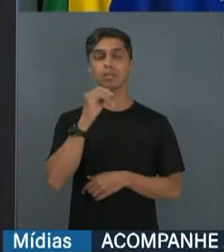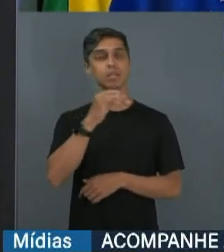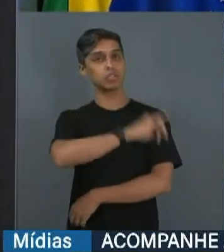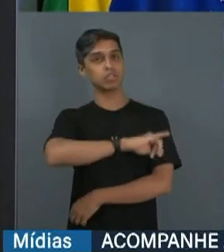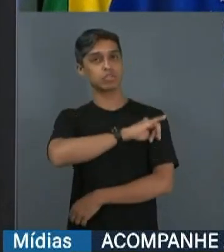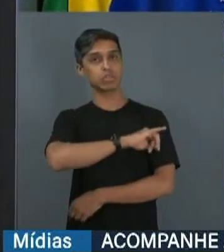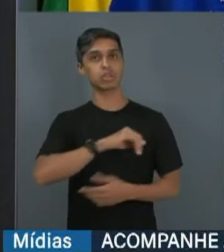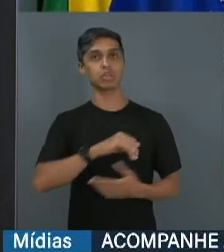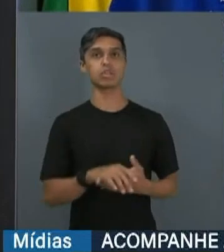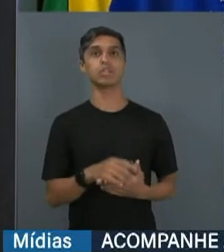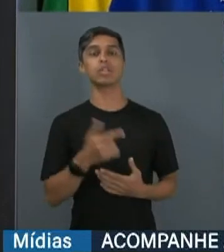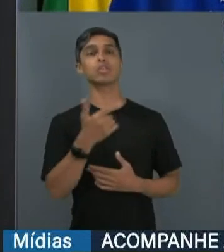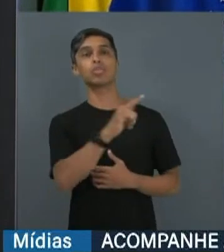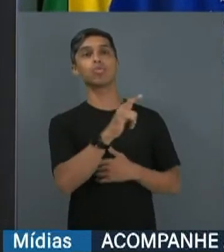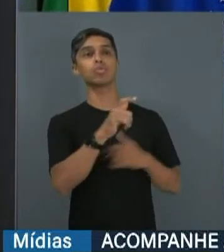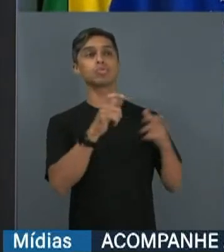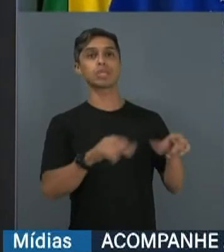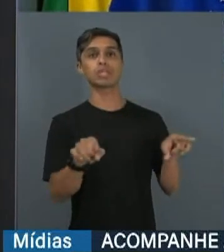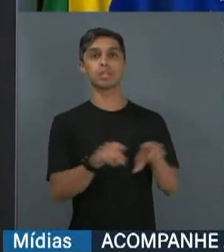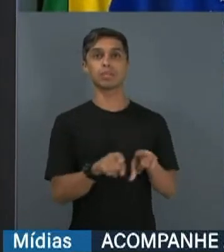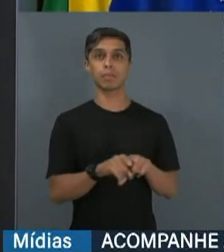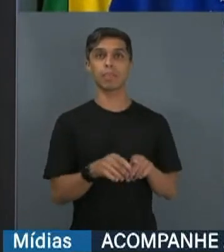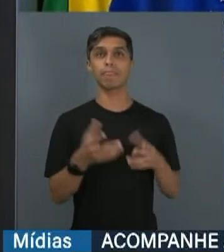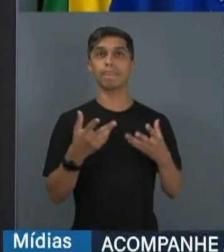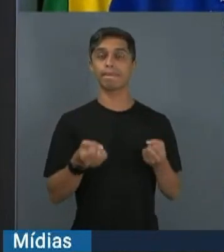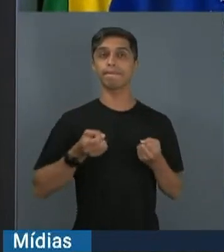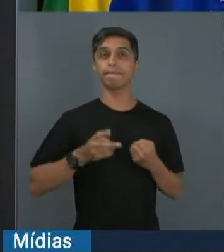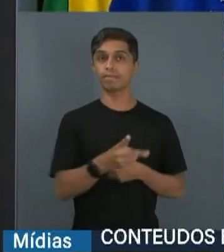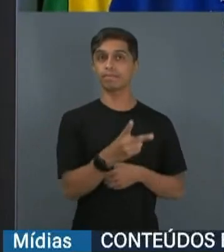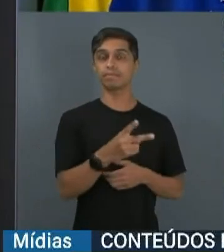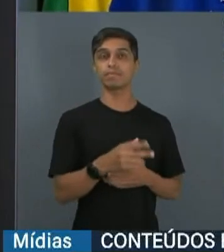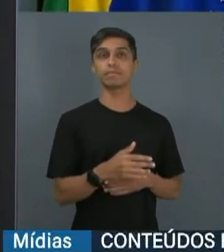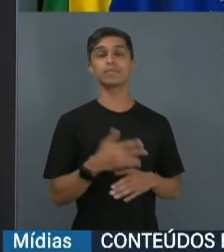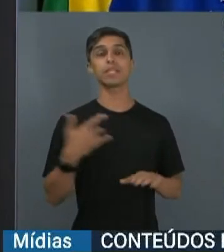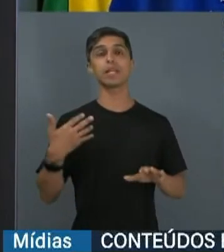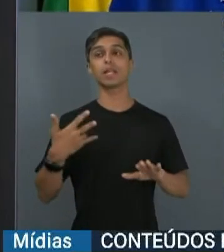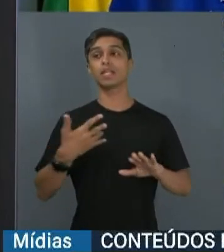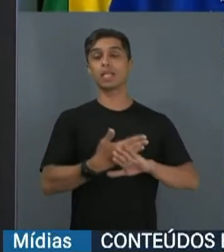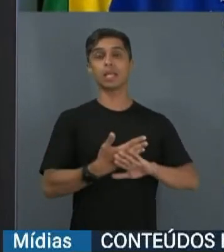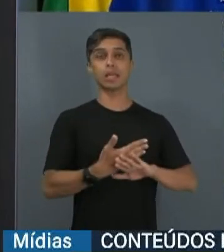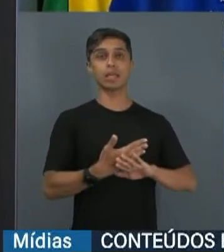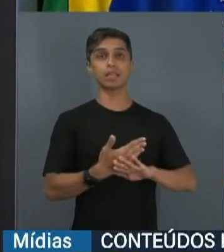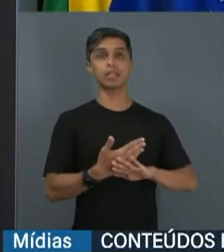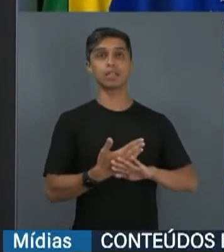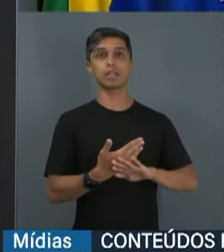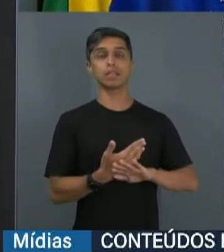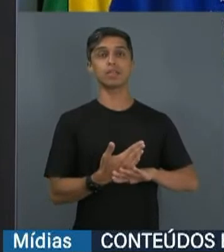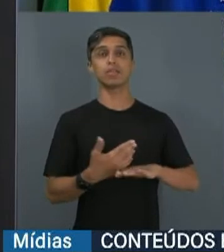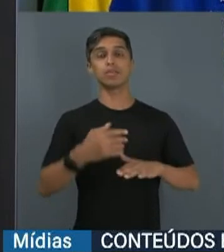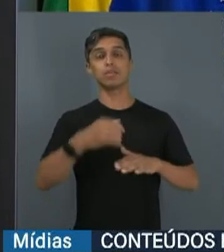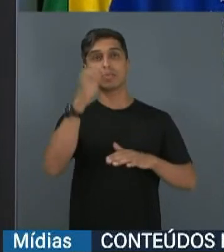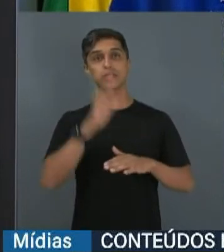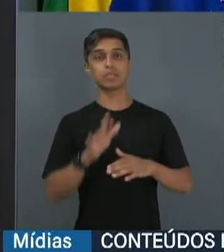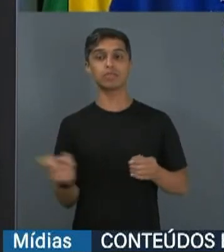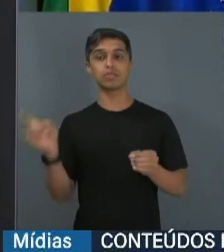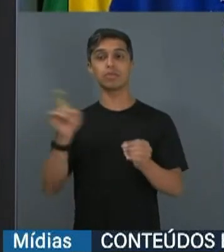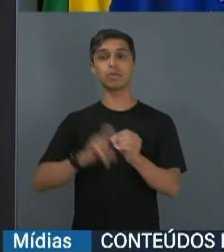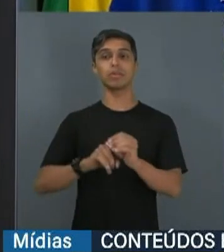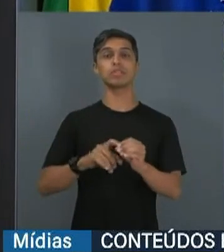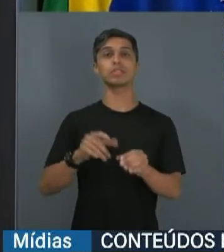Janeiro e em outras capitais. Vamos continuar até que o Brasil volte a